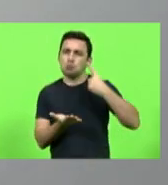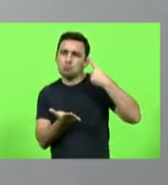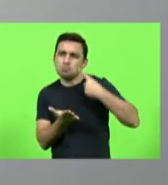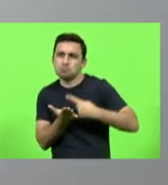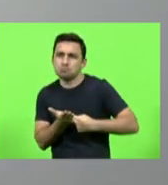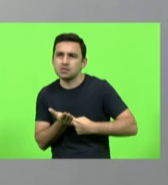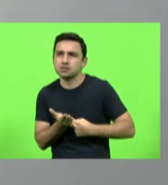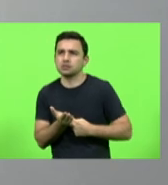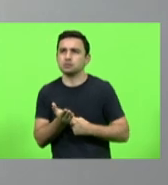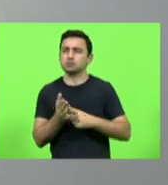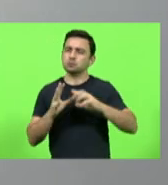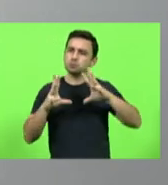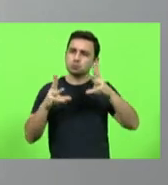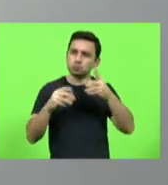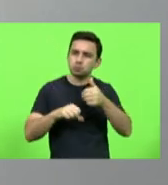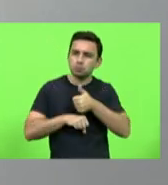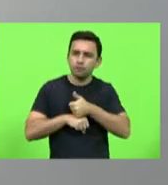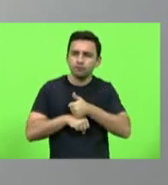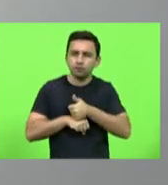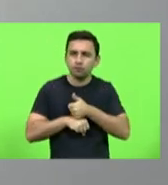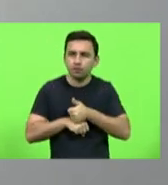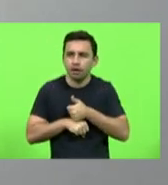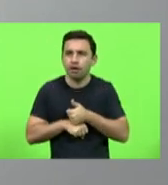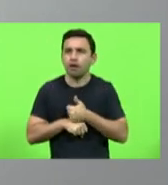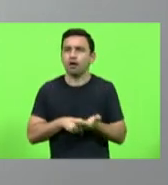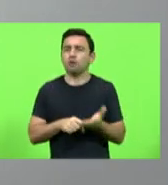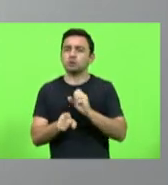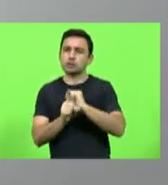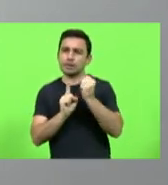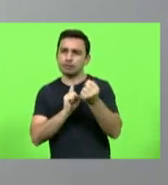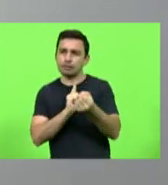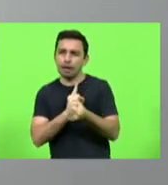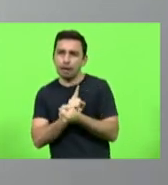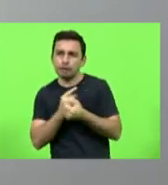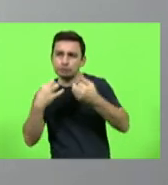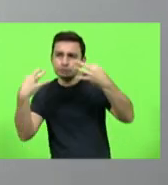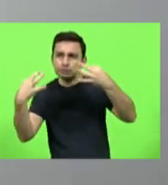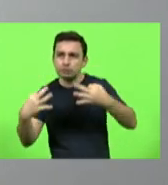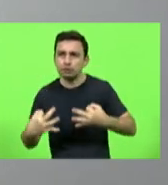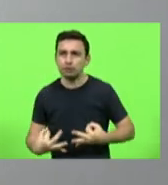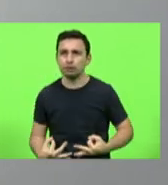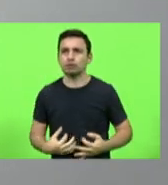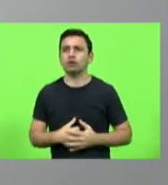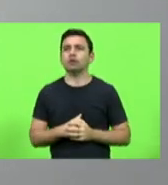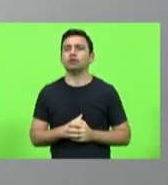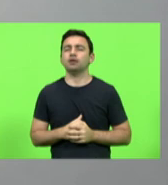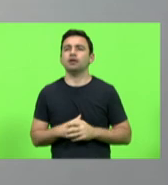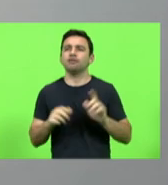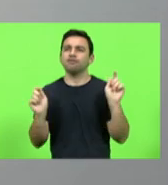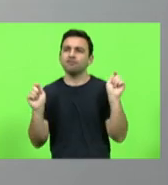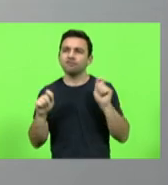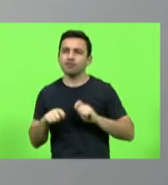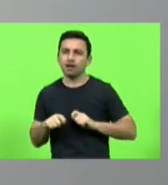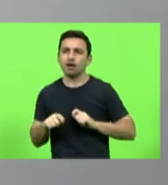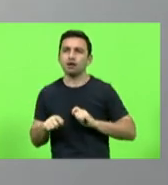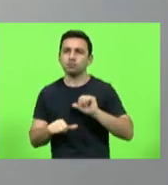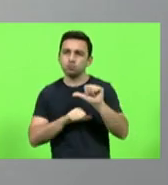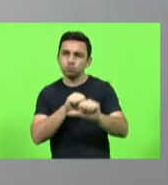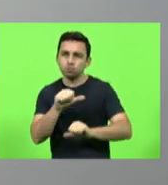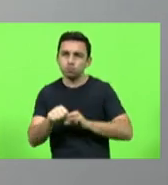categorias profissionais na construção de uma sociedade mais justa e que certamente perpassa pelo acesso à